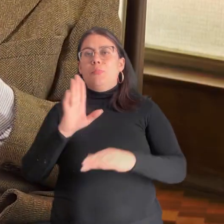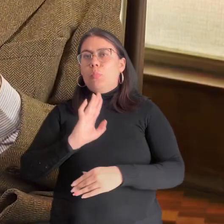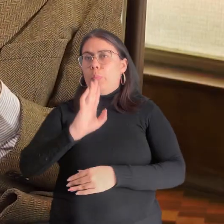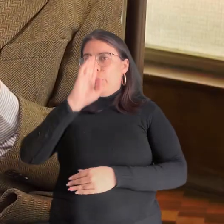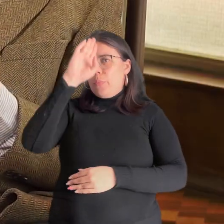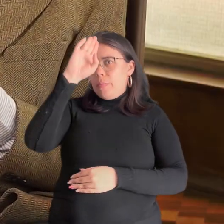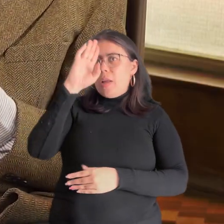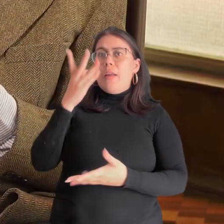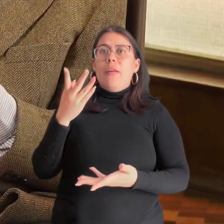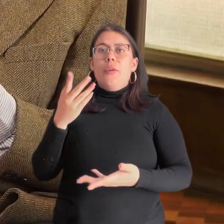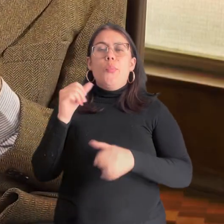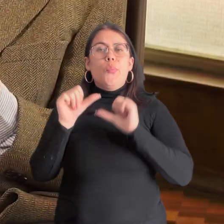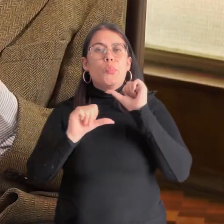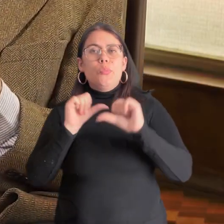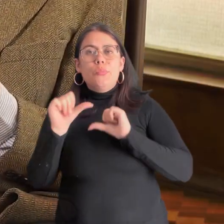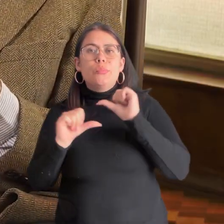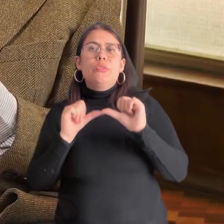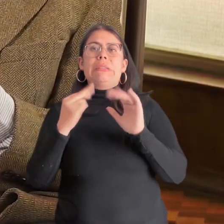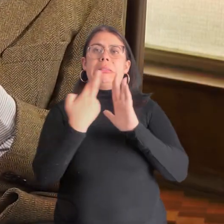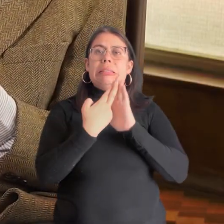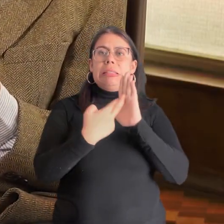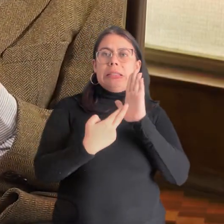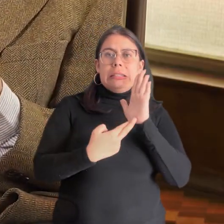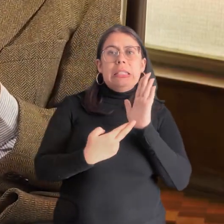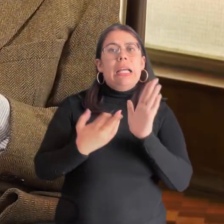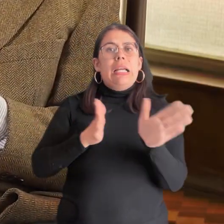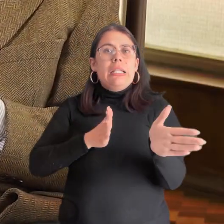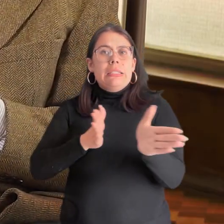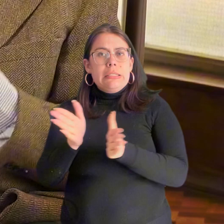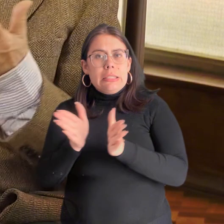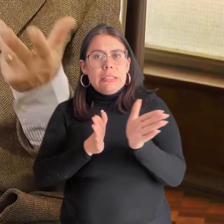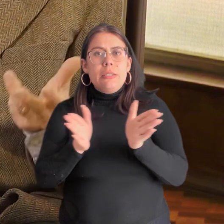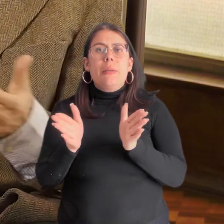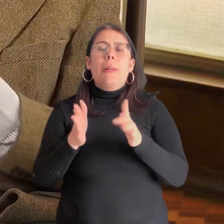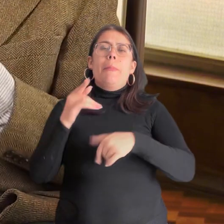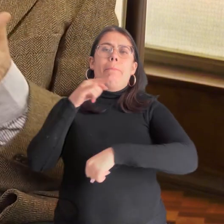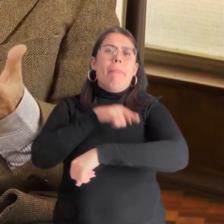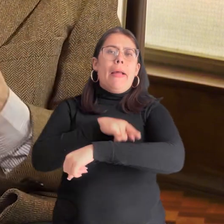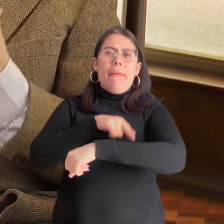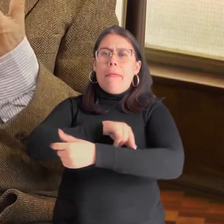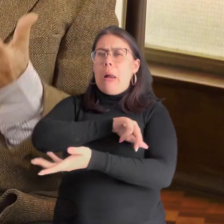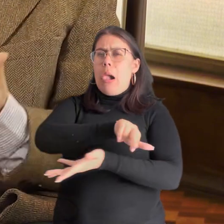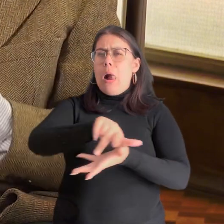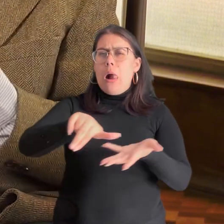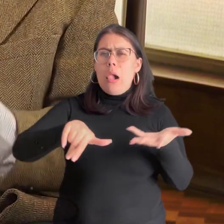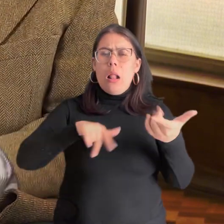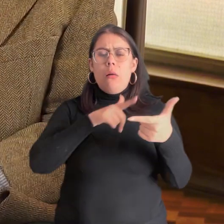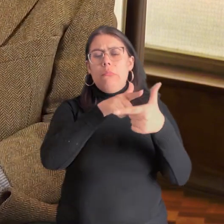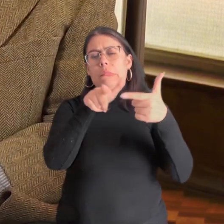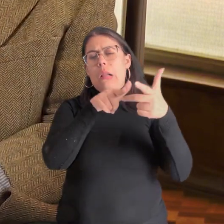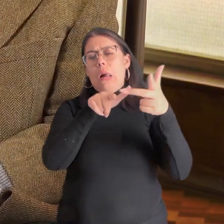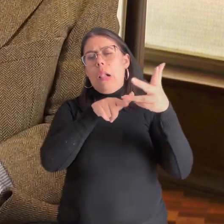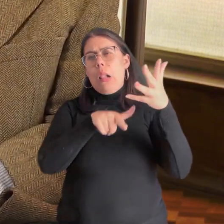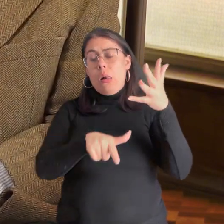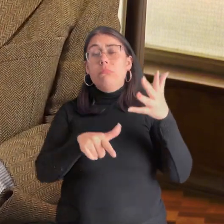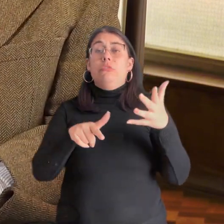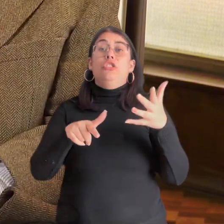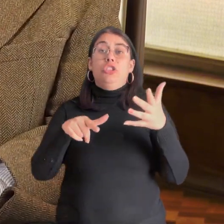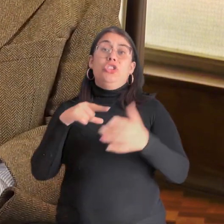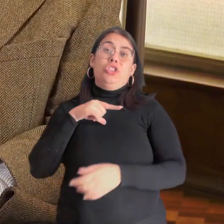bombeiros, mudanças em códigos de acessibilidade, banheiros, enfim, continuamente tinha